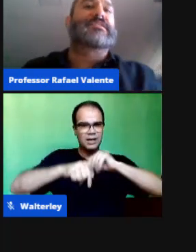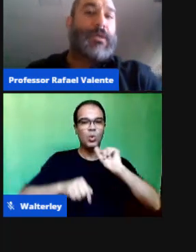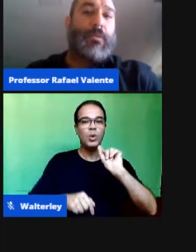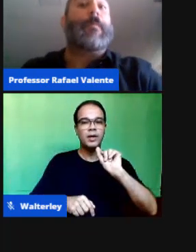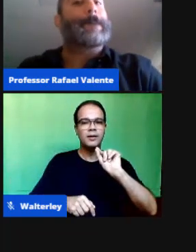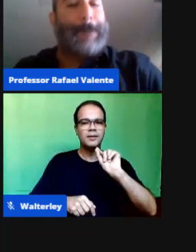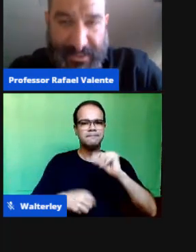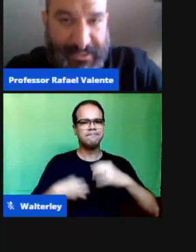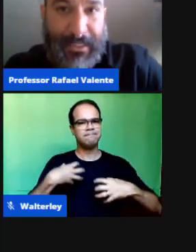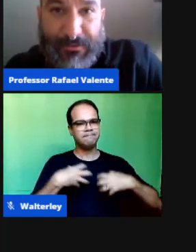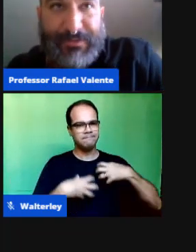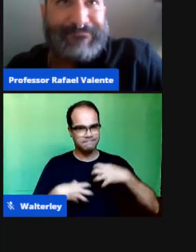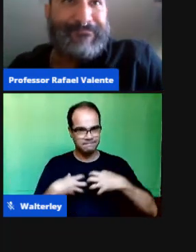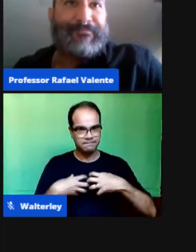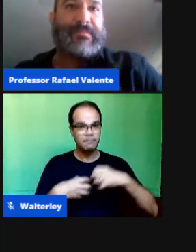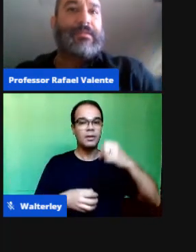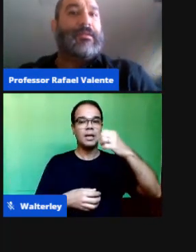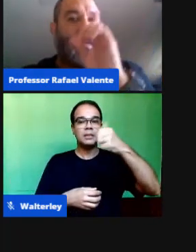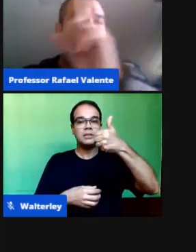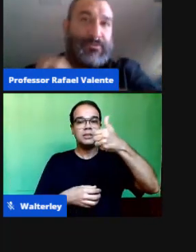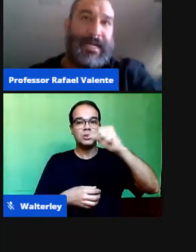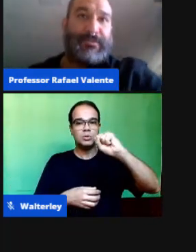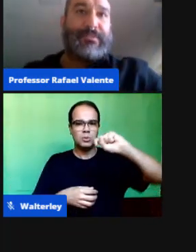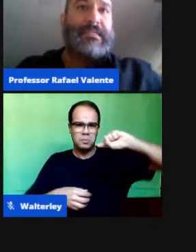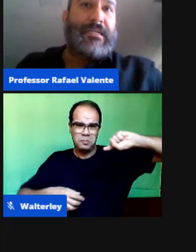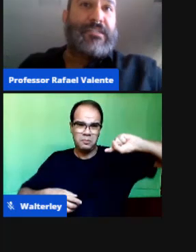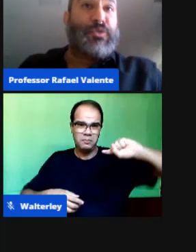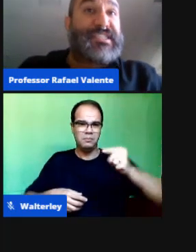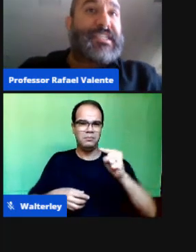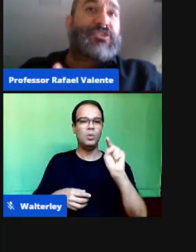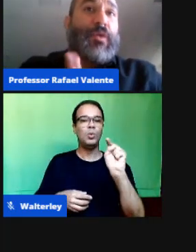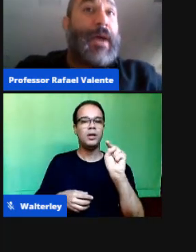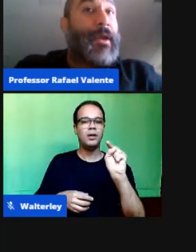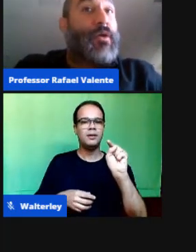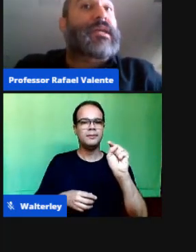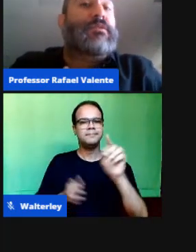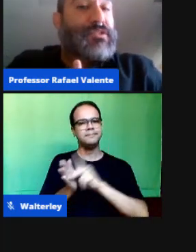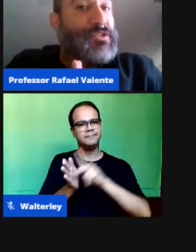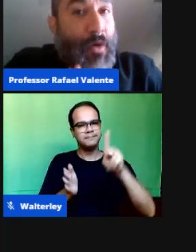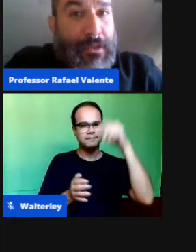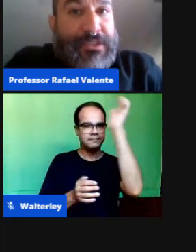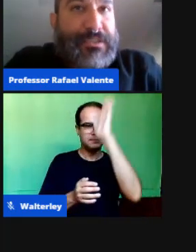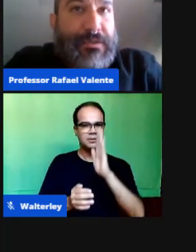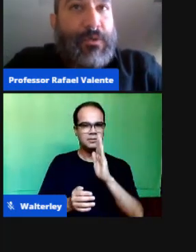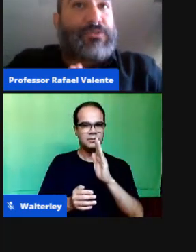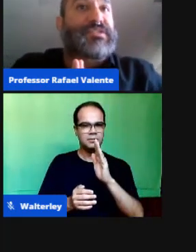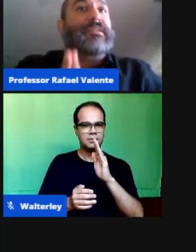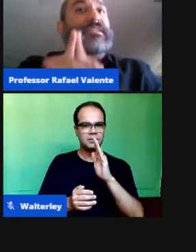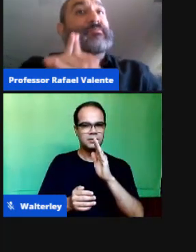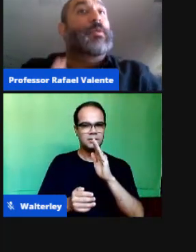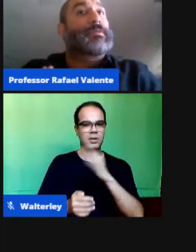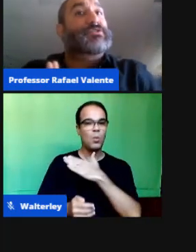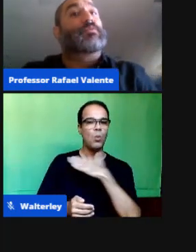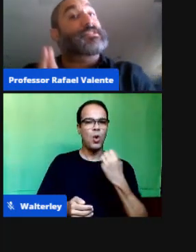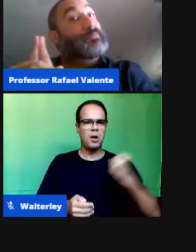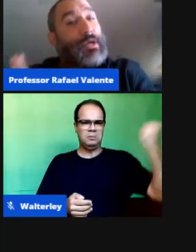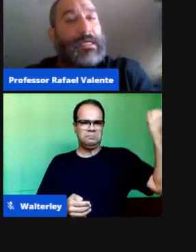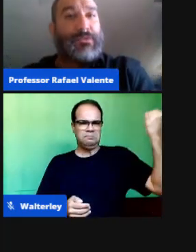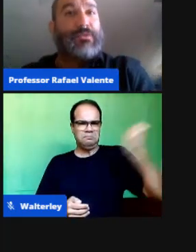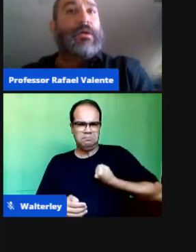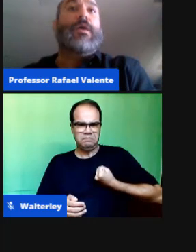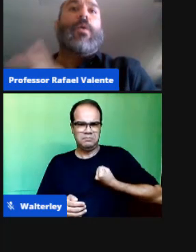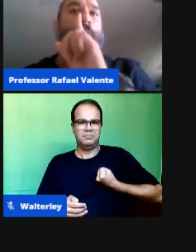18 são brasileiros. Mais um dado. Suicídio é a maior causa de morte. 800 mil